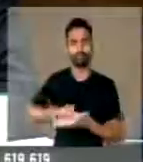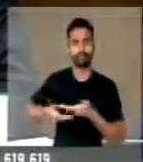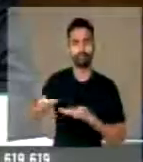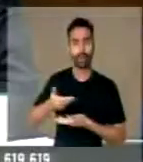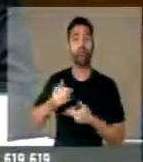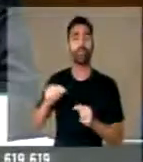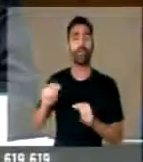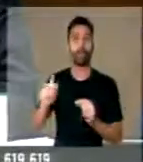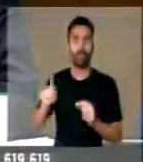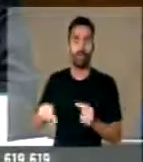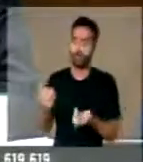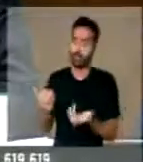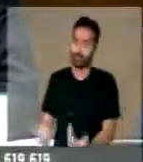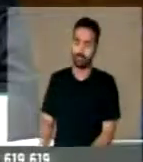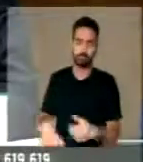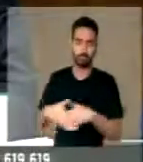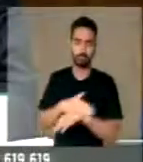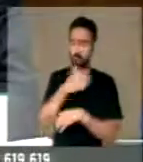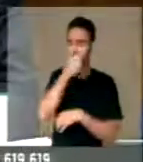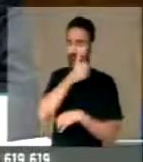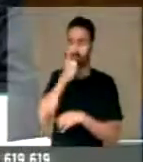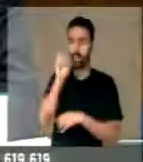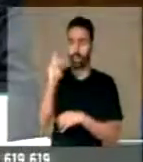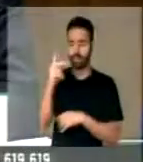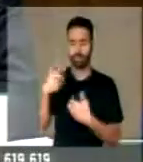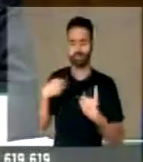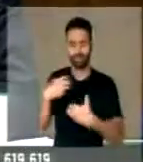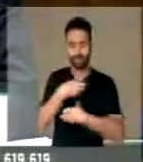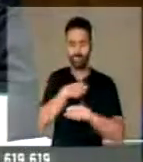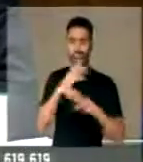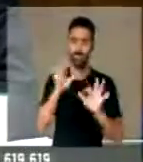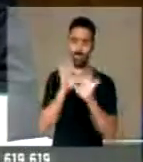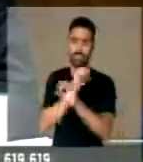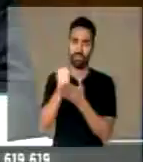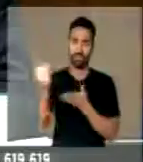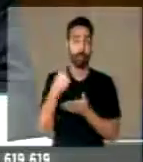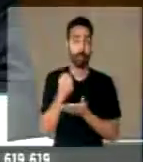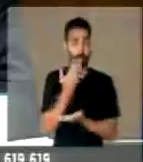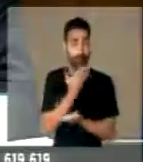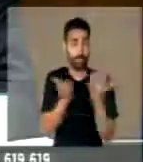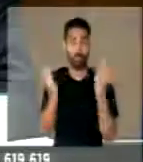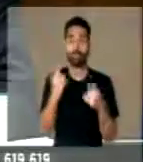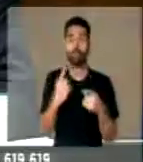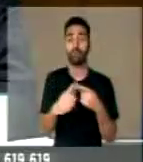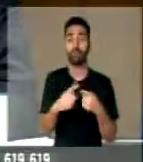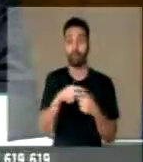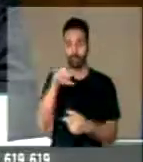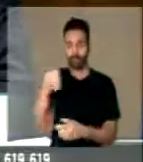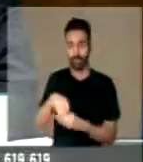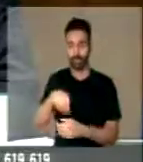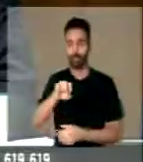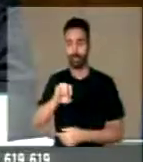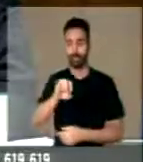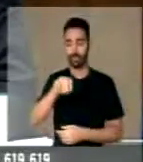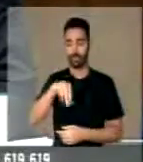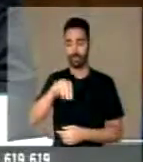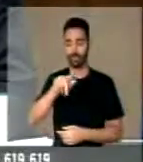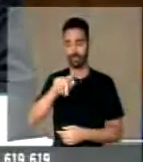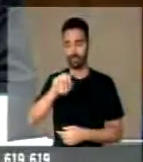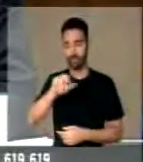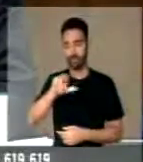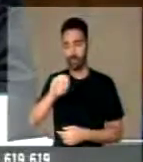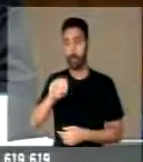rendição, em que estes, sentindo-se derrotados, quando acampados no engenho paulista, destacam